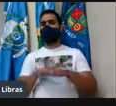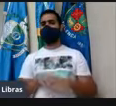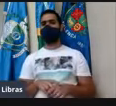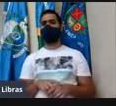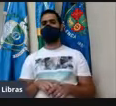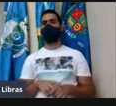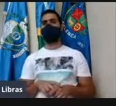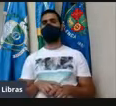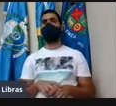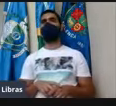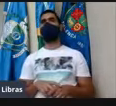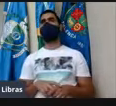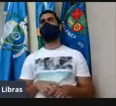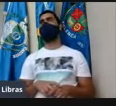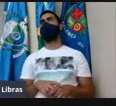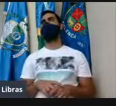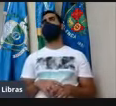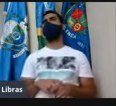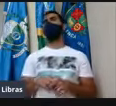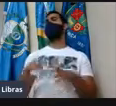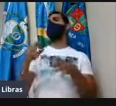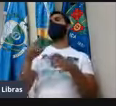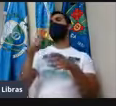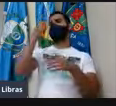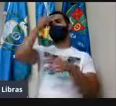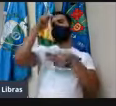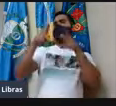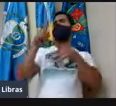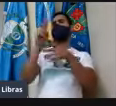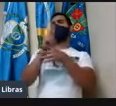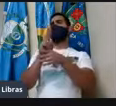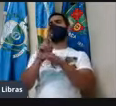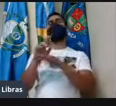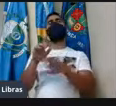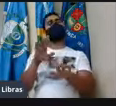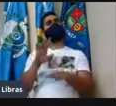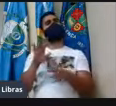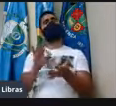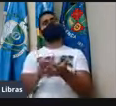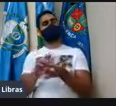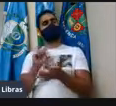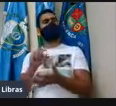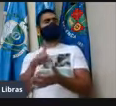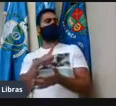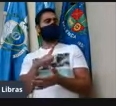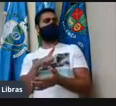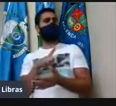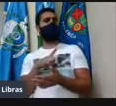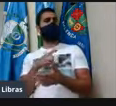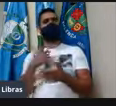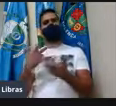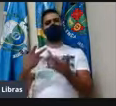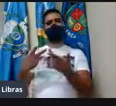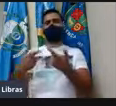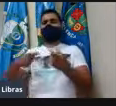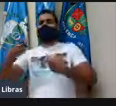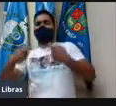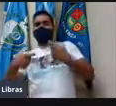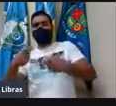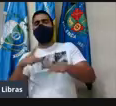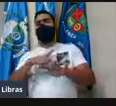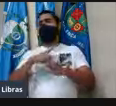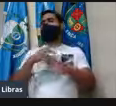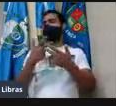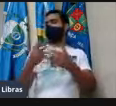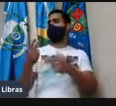pelos valencianos. É bem verdade que, em determinados momentos, existe uma divergência. A divergência,